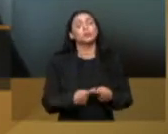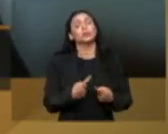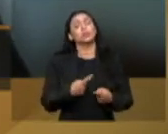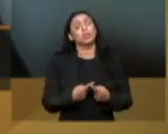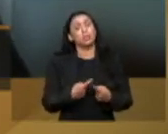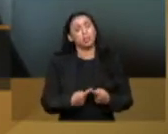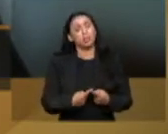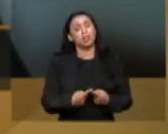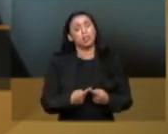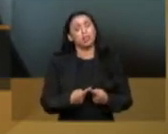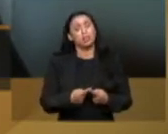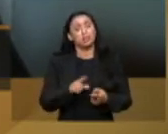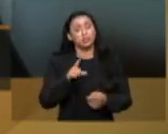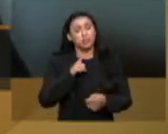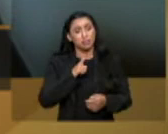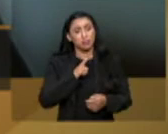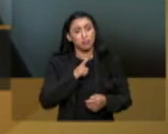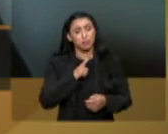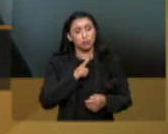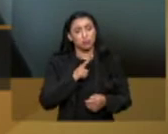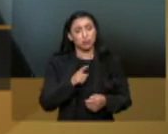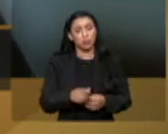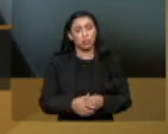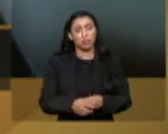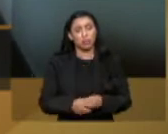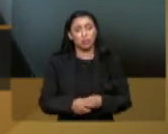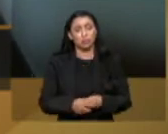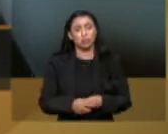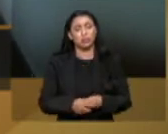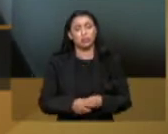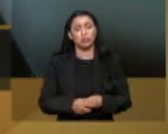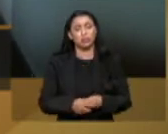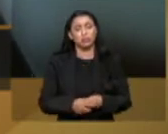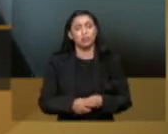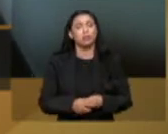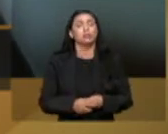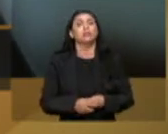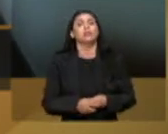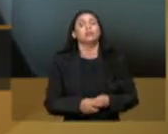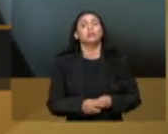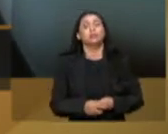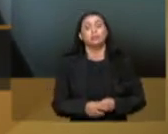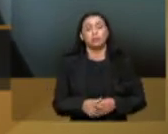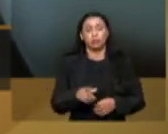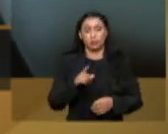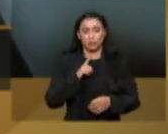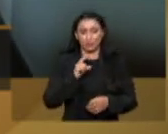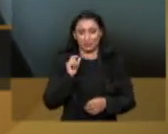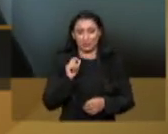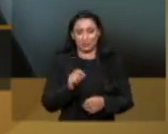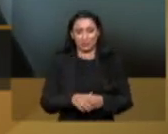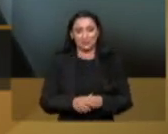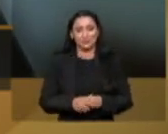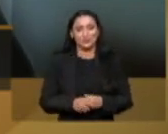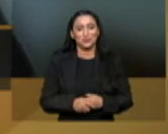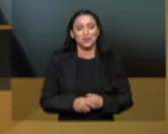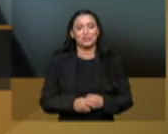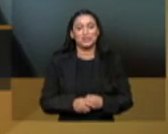natural proximidade com os fatos de variados aspectos da realidade